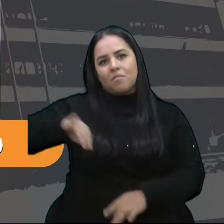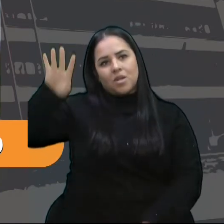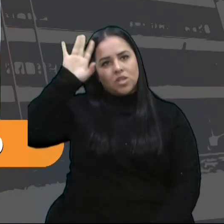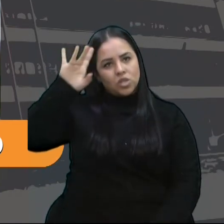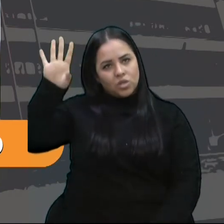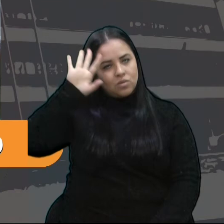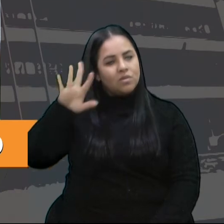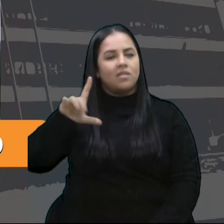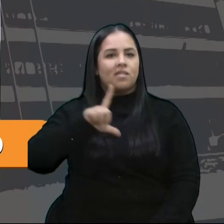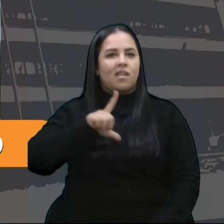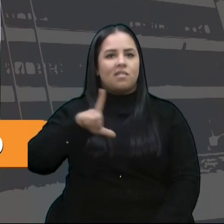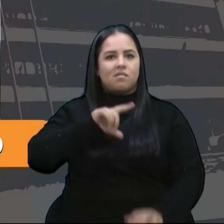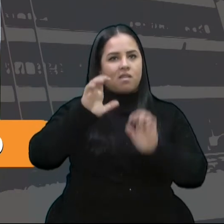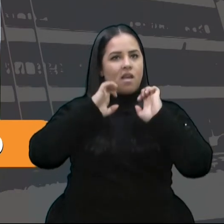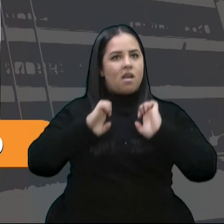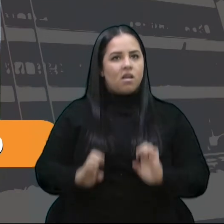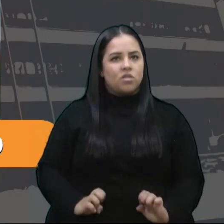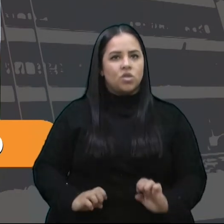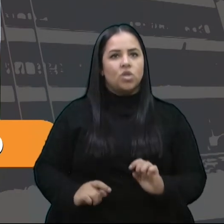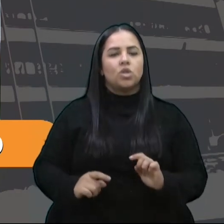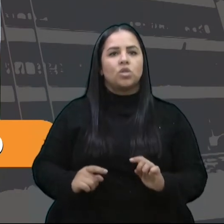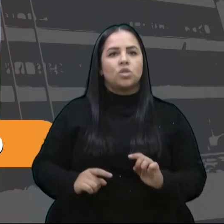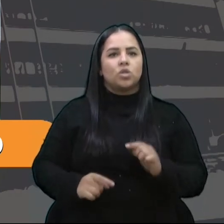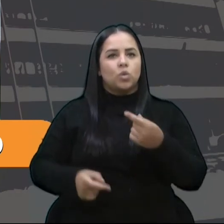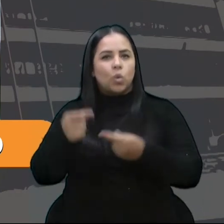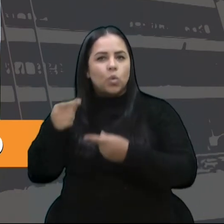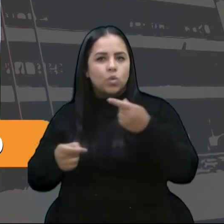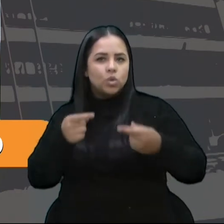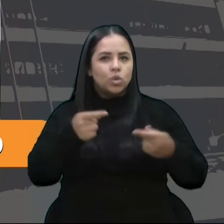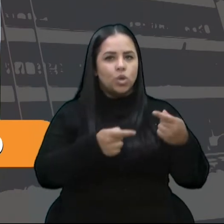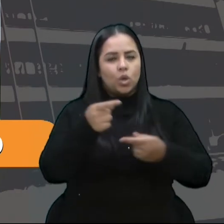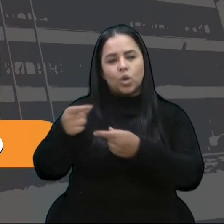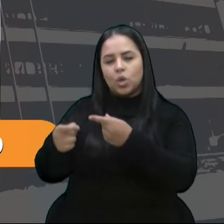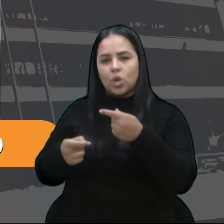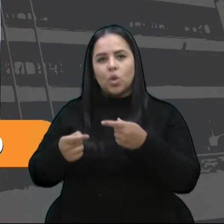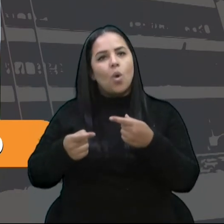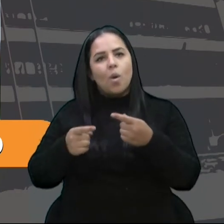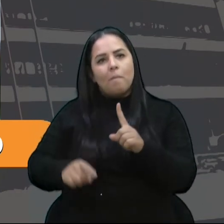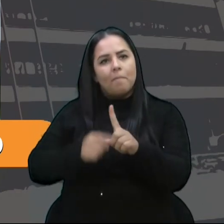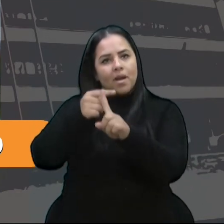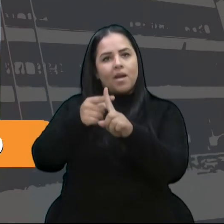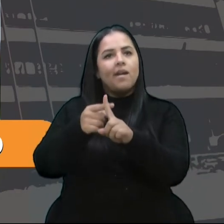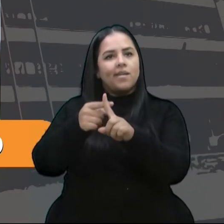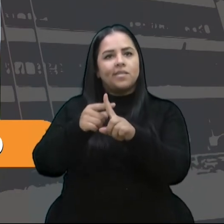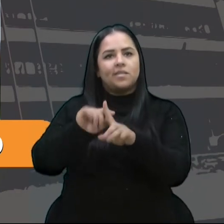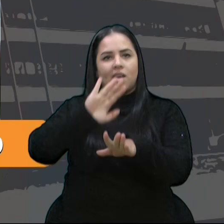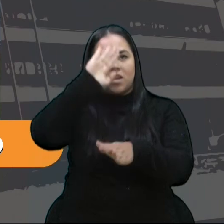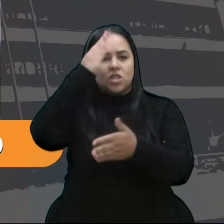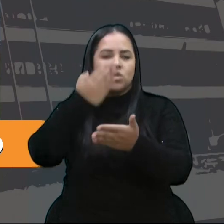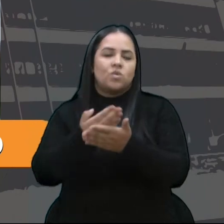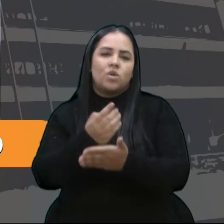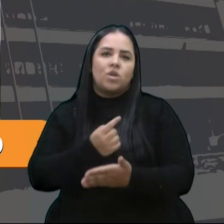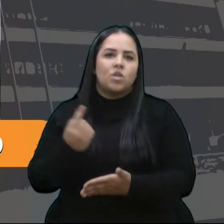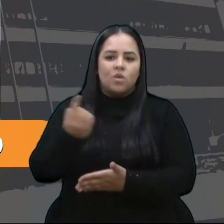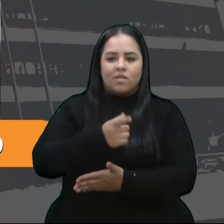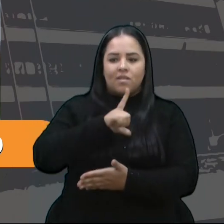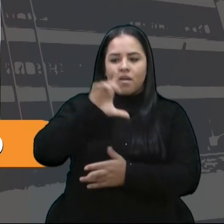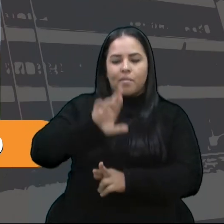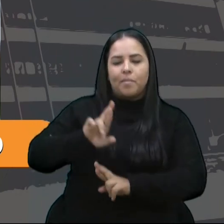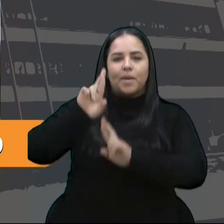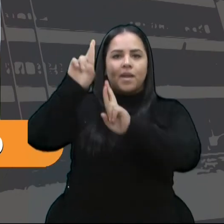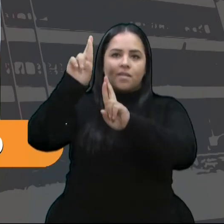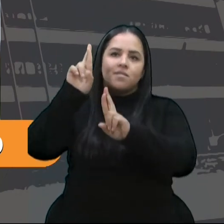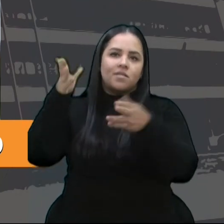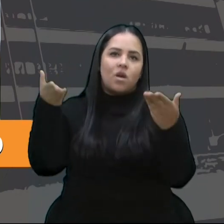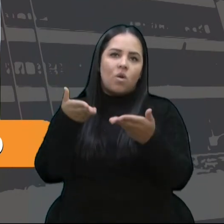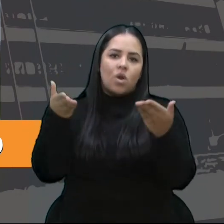assim, elas estão sendo discutidas também como nunca. Então, é isso que também nos traz, assim, esperança num